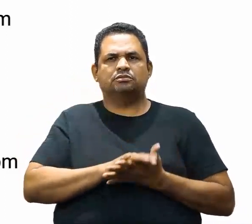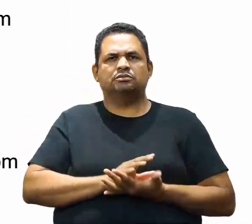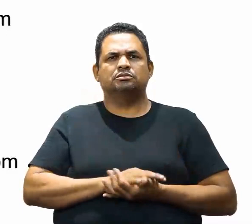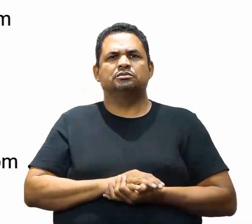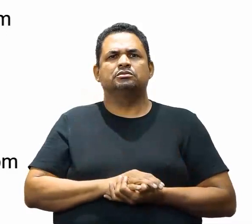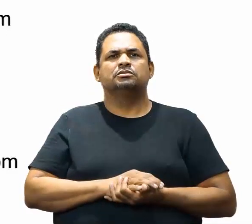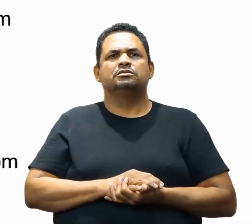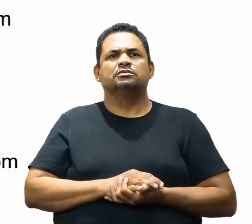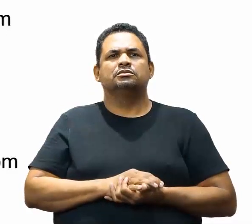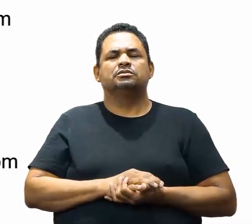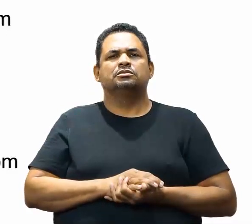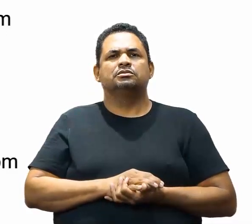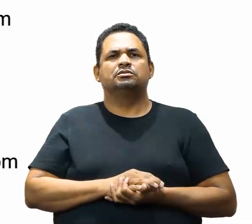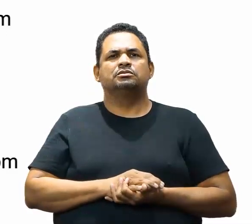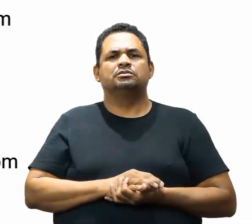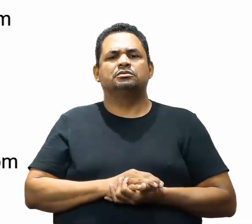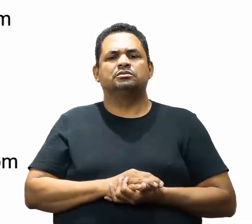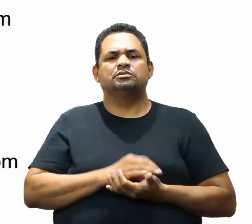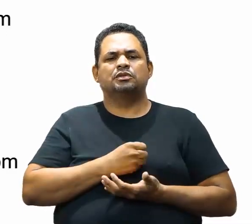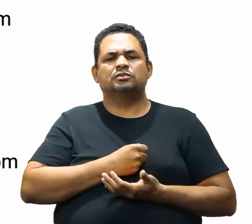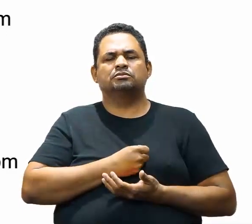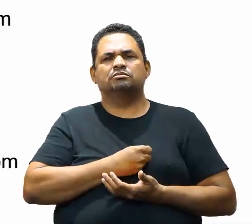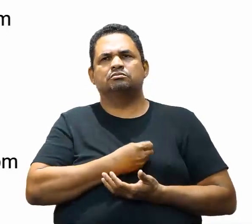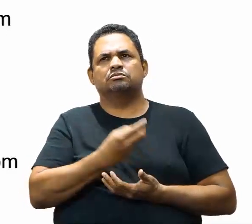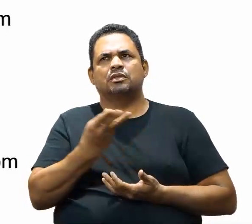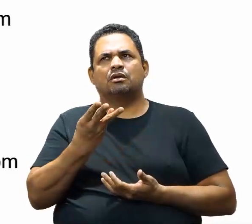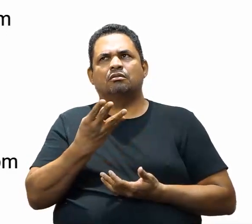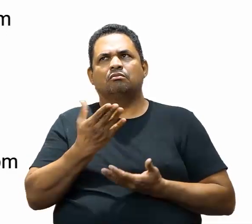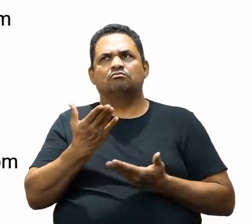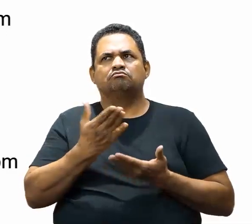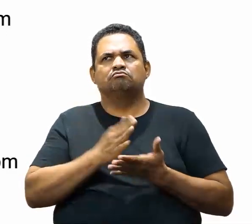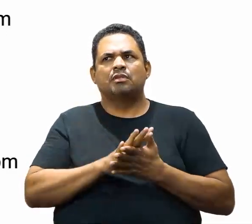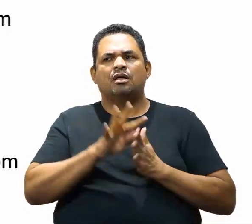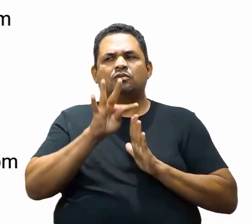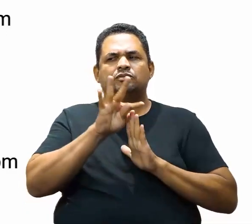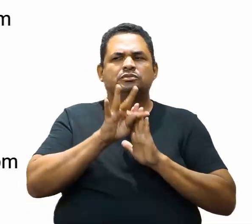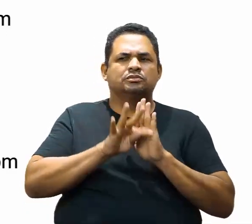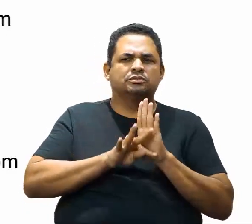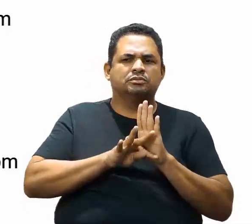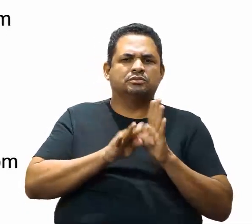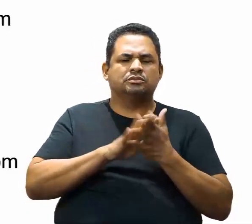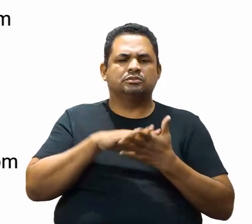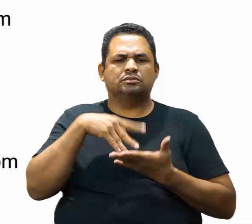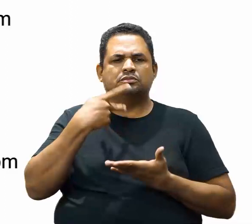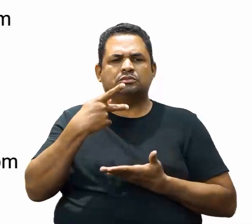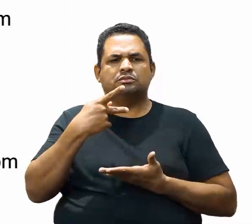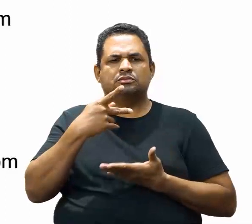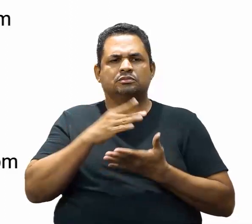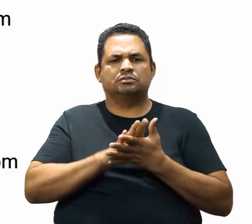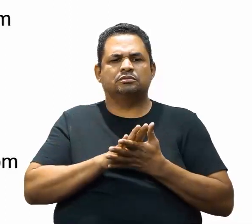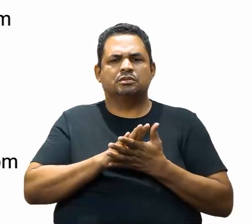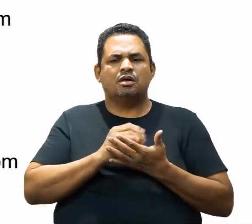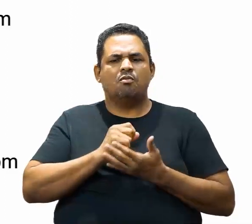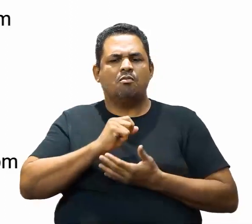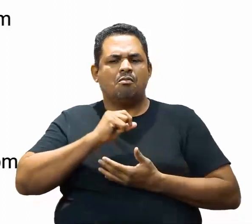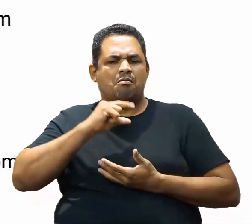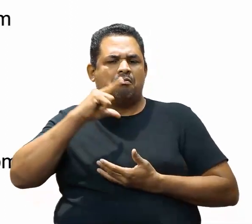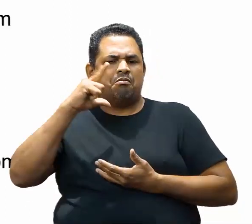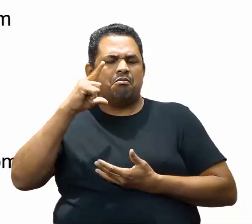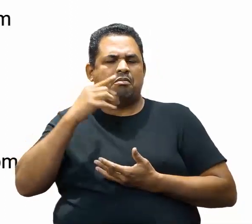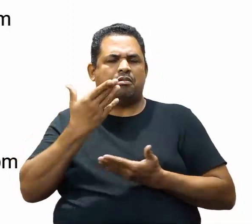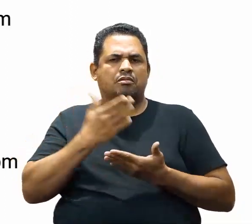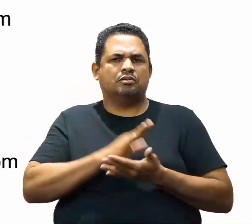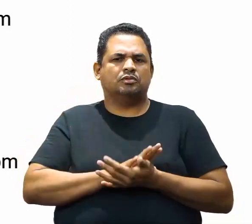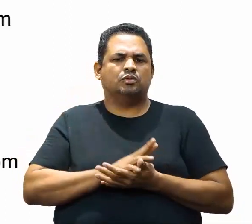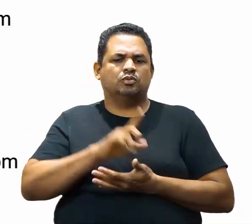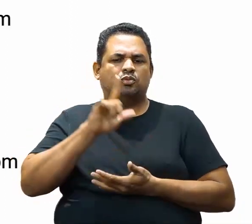a intensificação. Quando eu quero intensificar um termo, fazer uma referência de forma ampla, eu utilizo o lo.